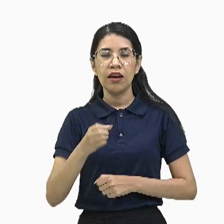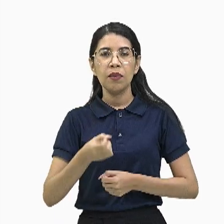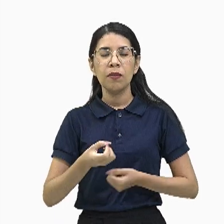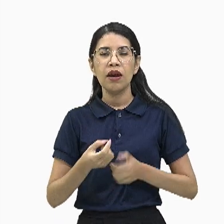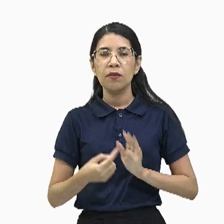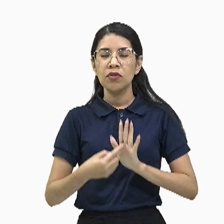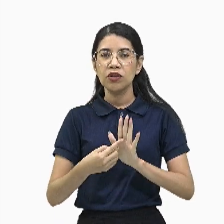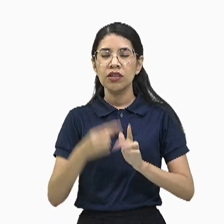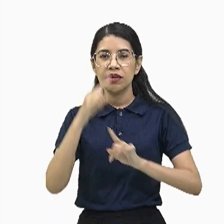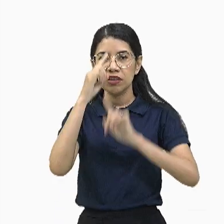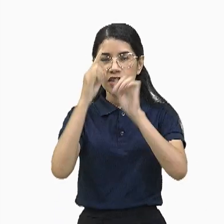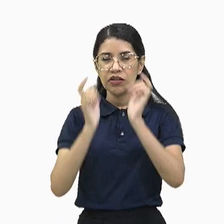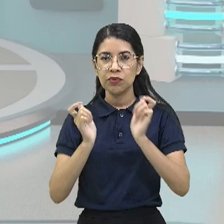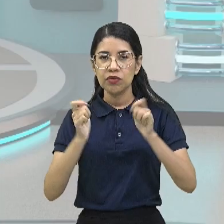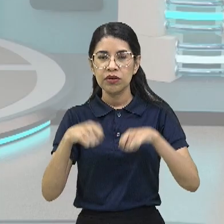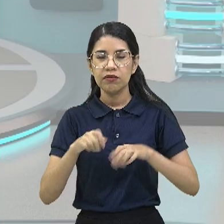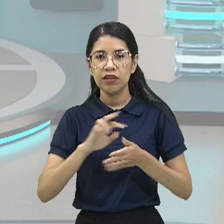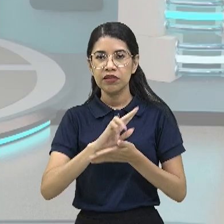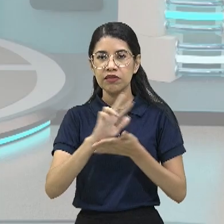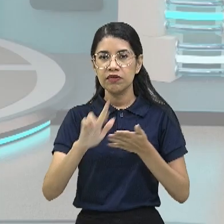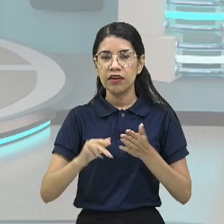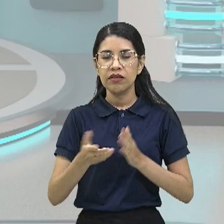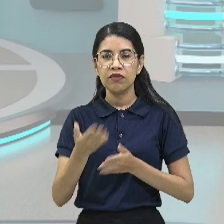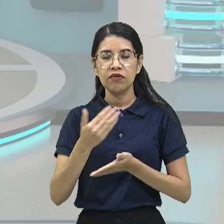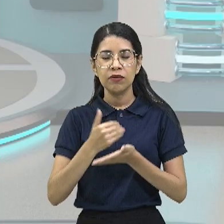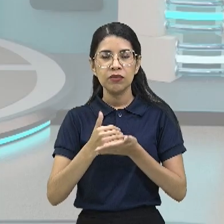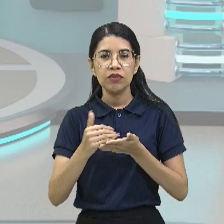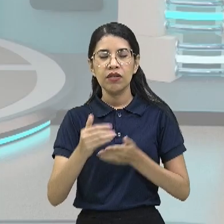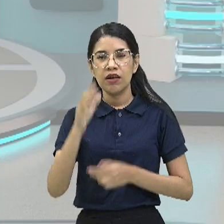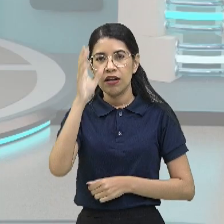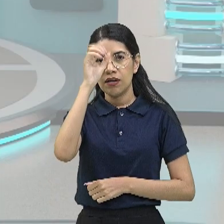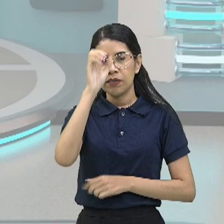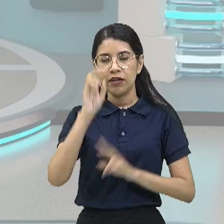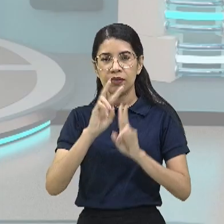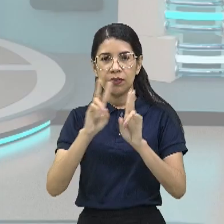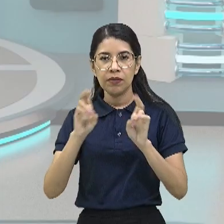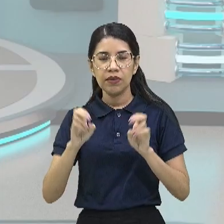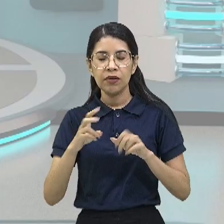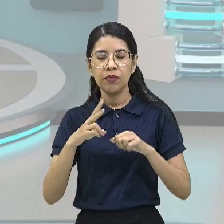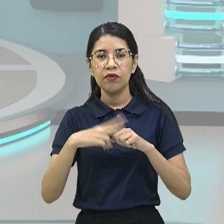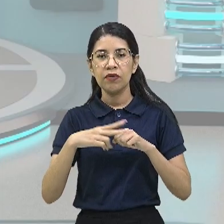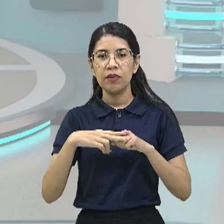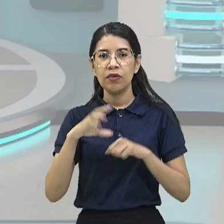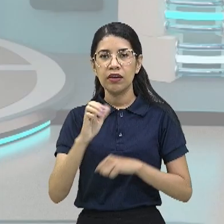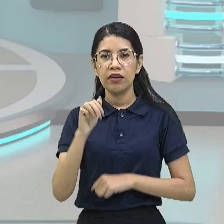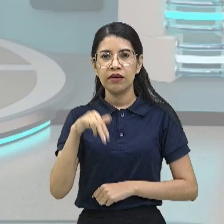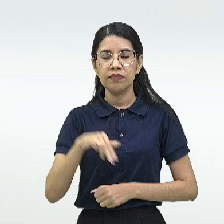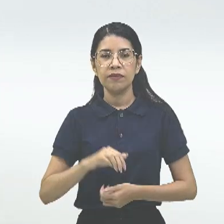de possibilidades. Então vamos aprender um pouquinho sobre o modal can. Let's go!